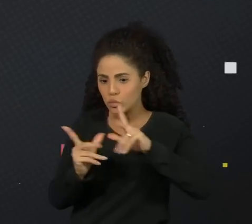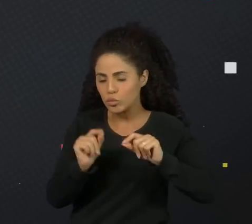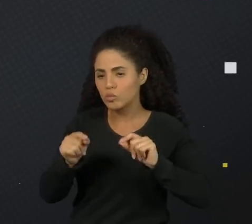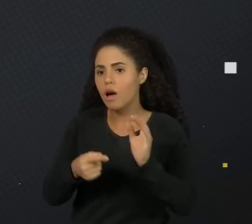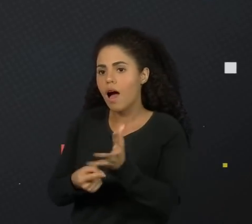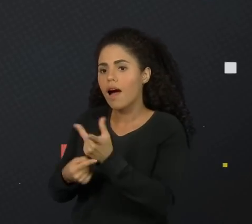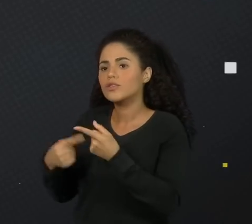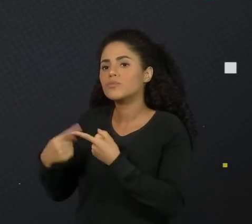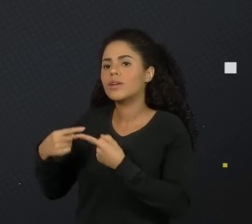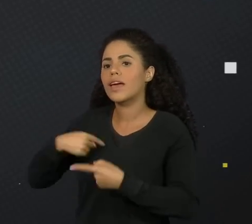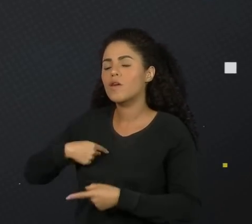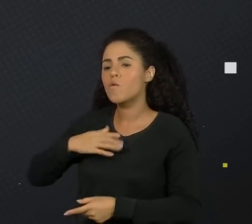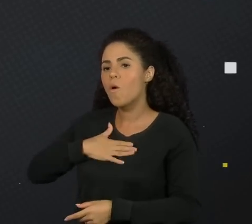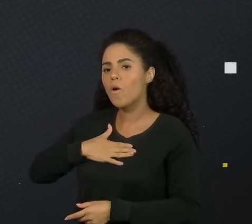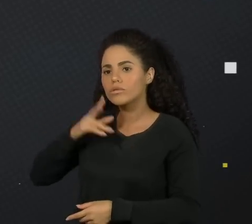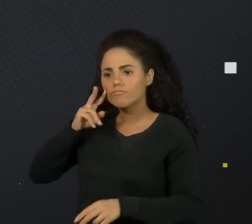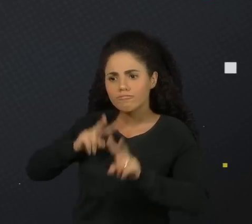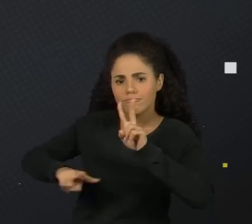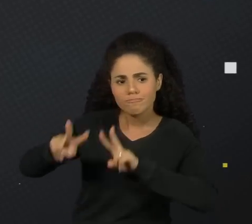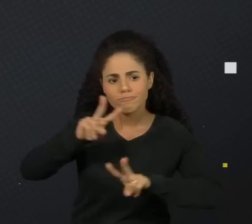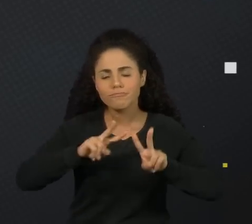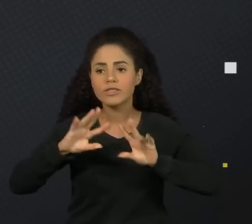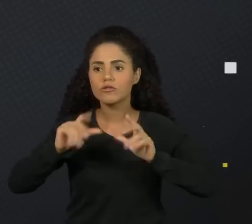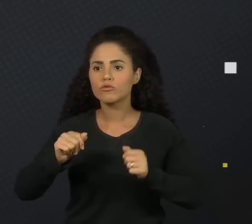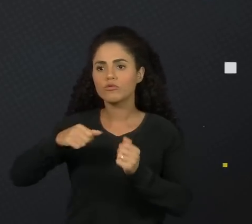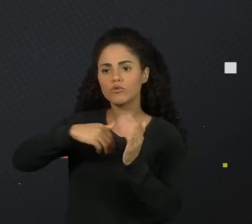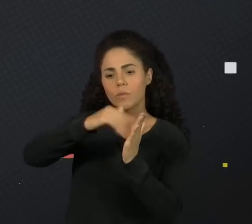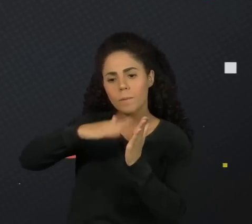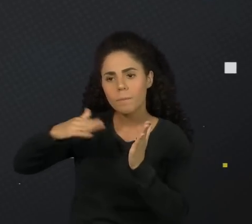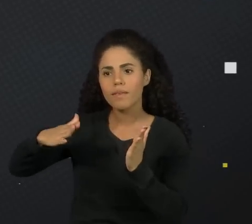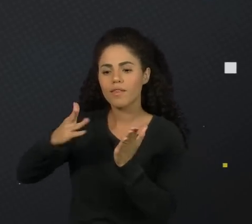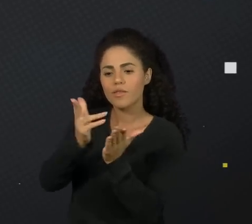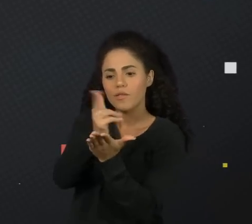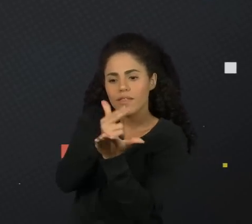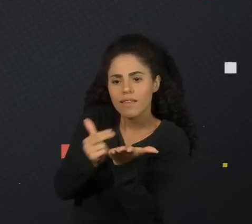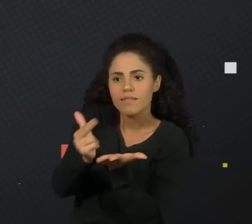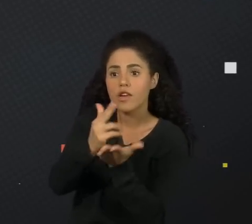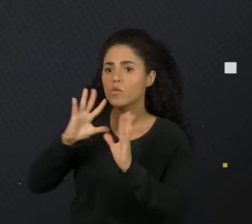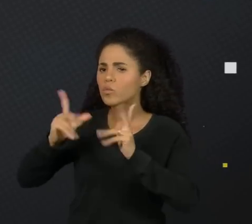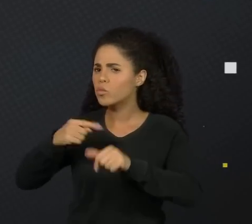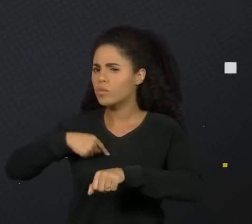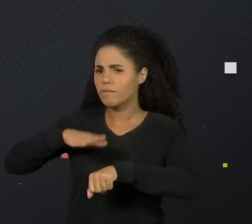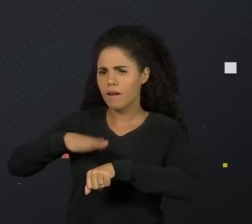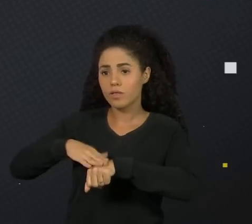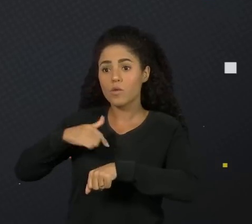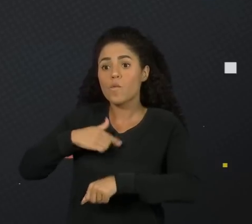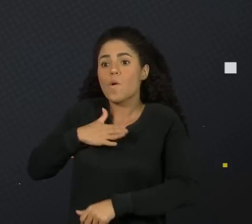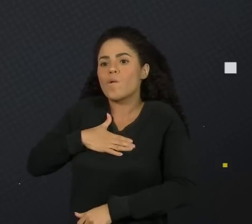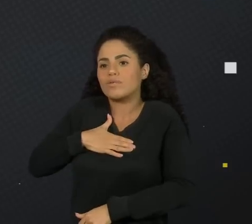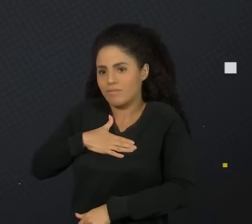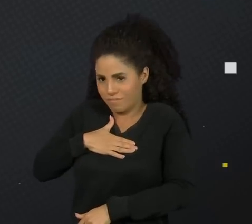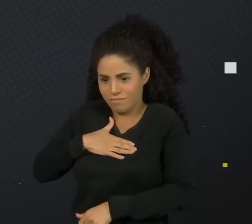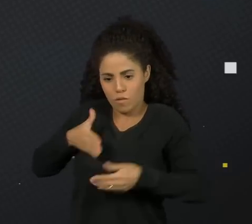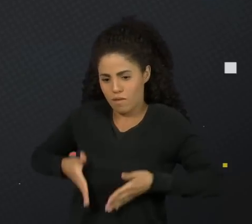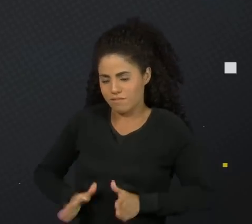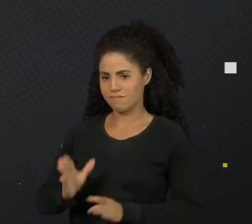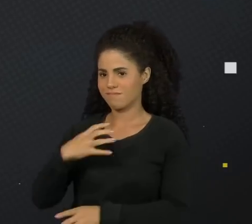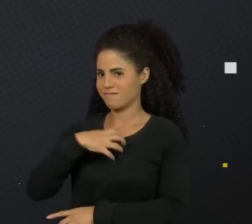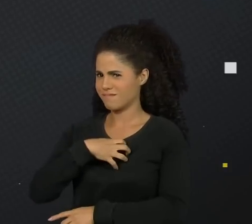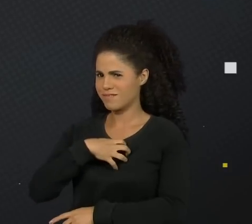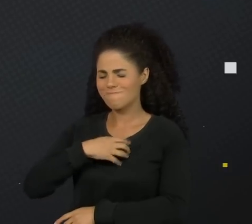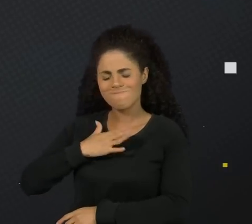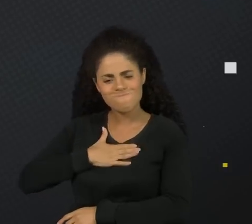eu também sou um artista visual, eu pinto, eu desenho, eu nasci com esse dom mesmo. E